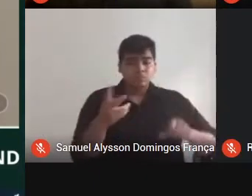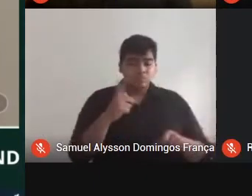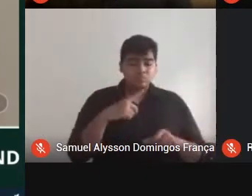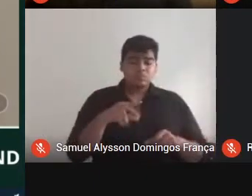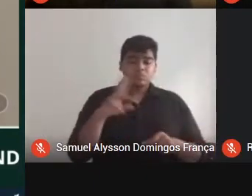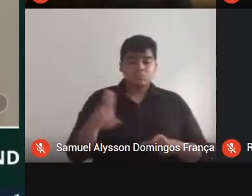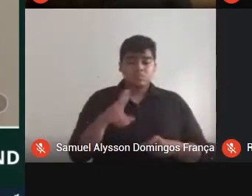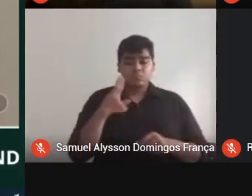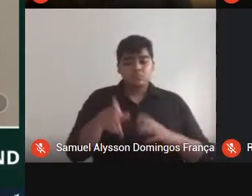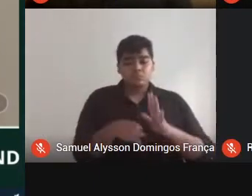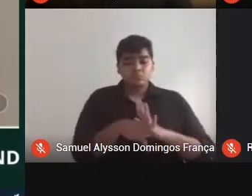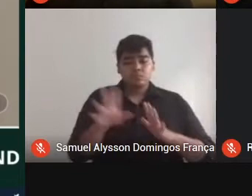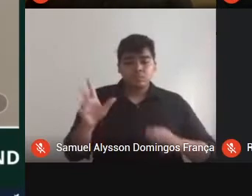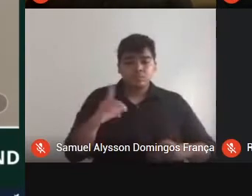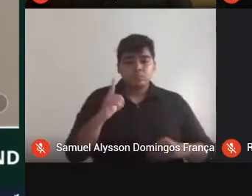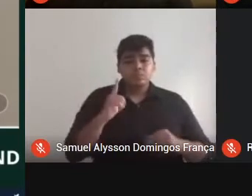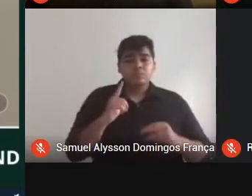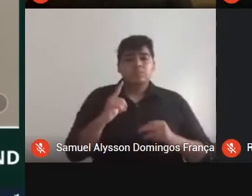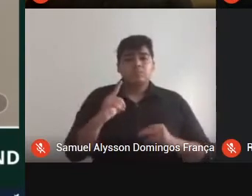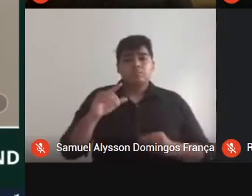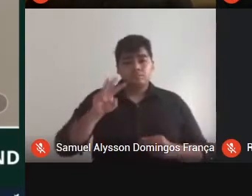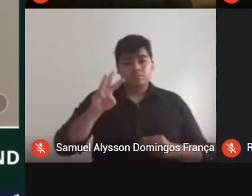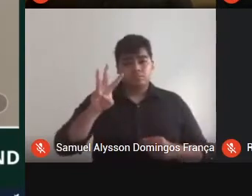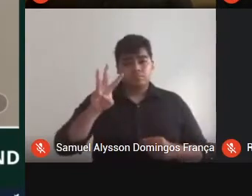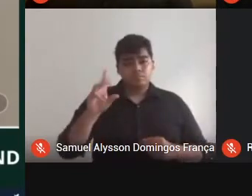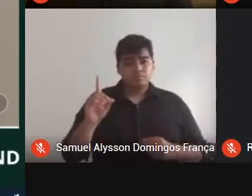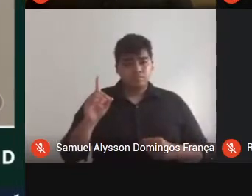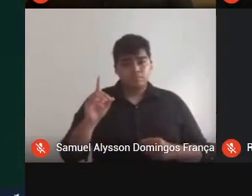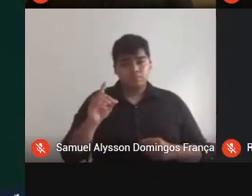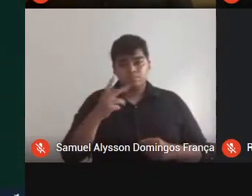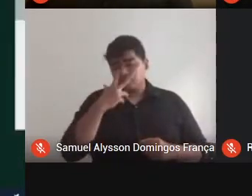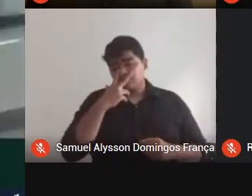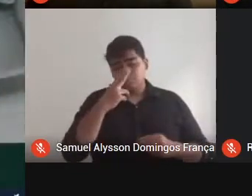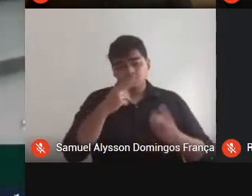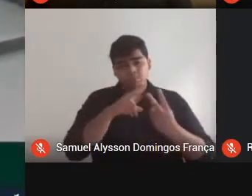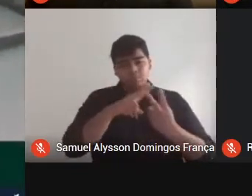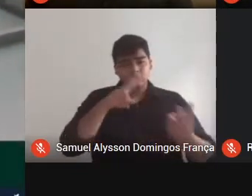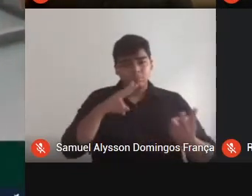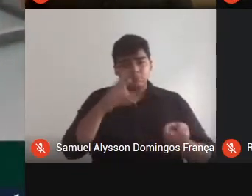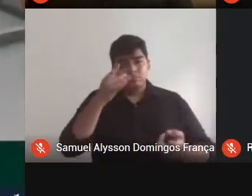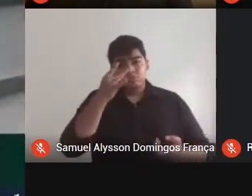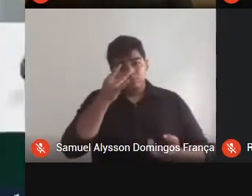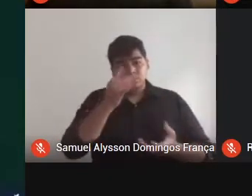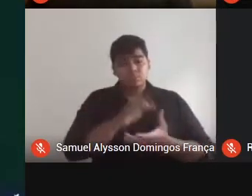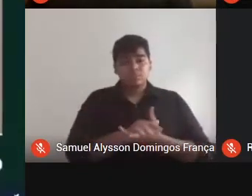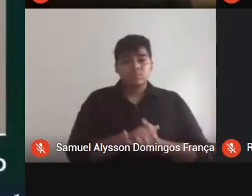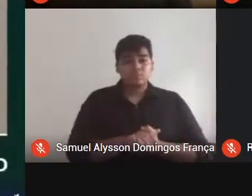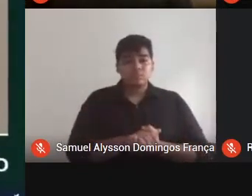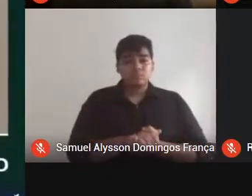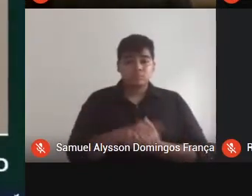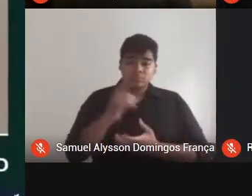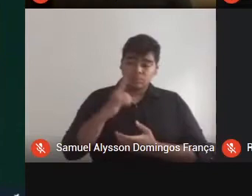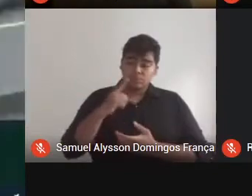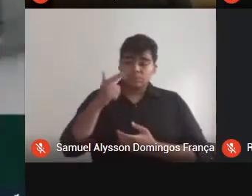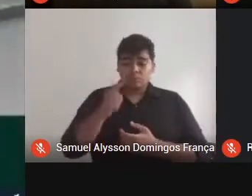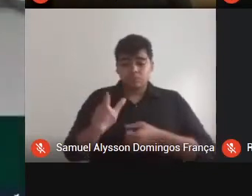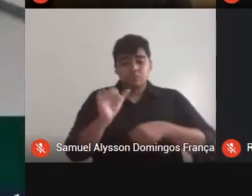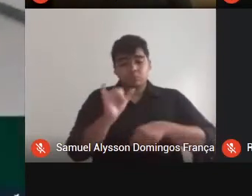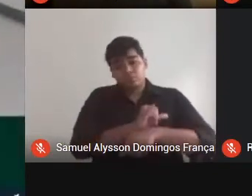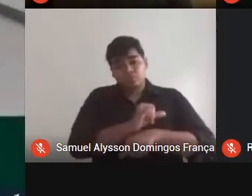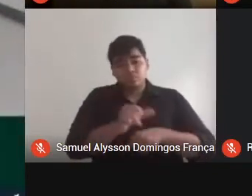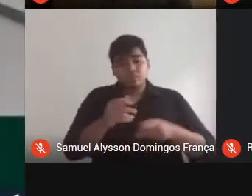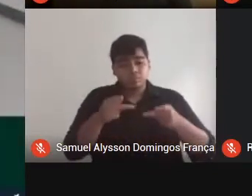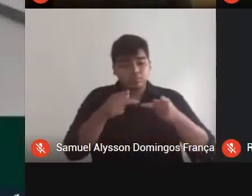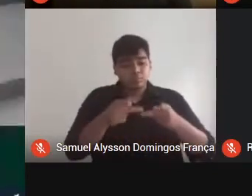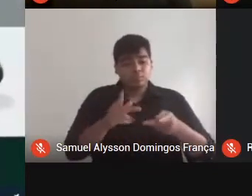de realidade virtual. Tá? E da mesma forma, né, então aqui é o projeto que a gente desenvolve em sala de